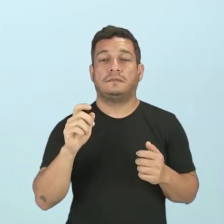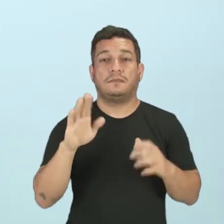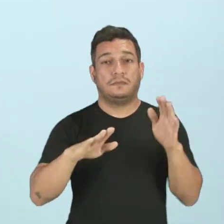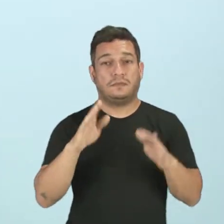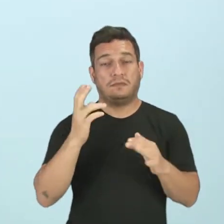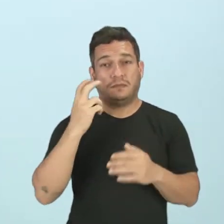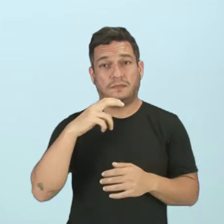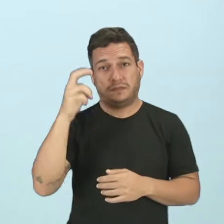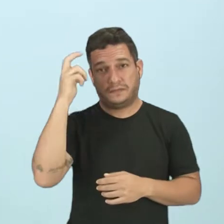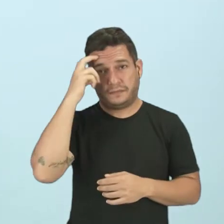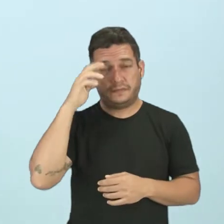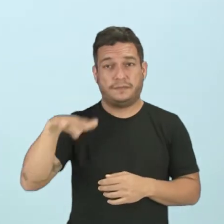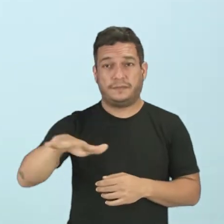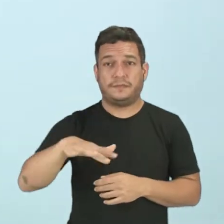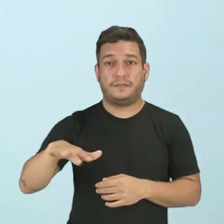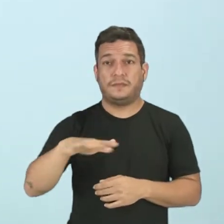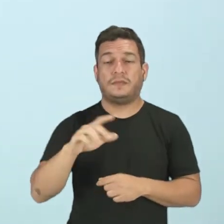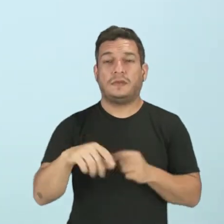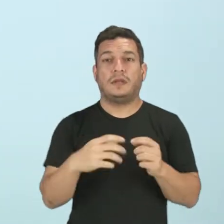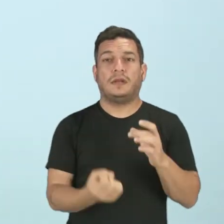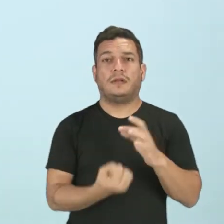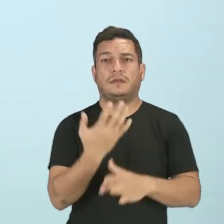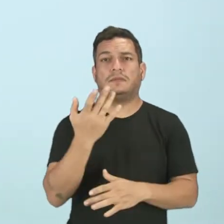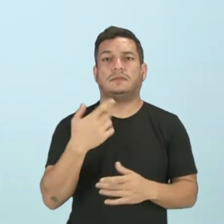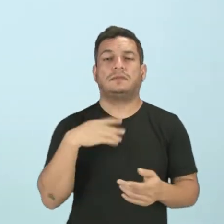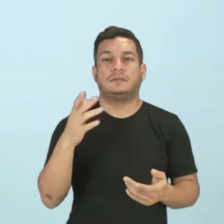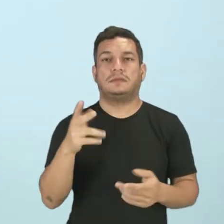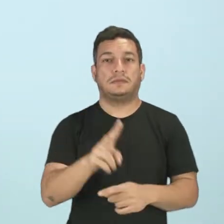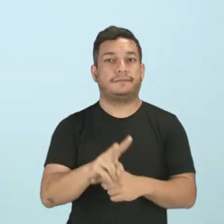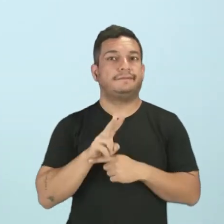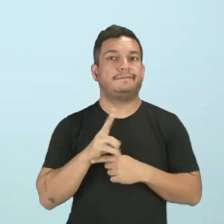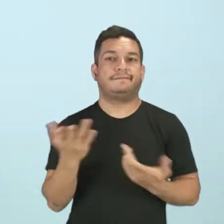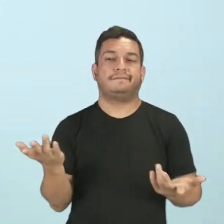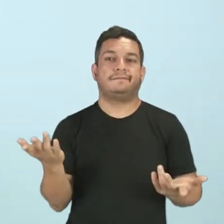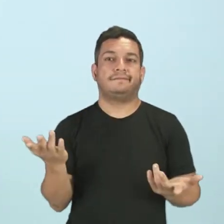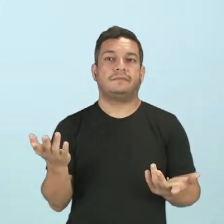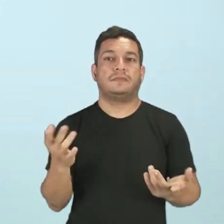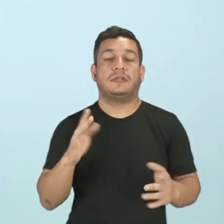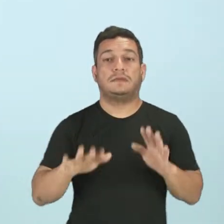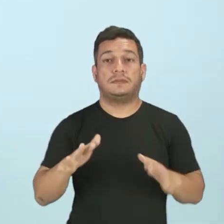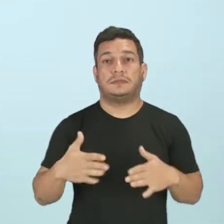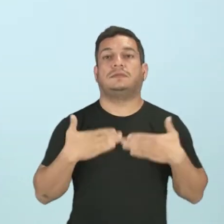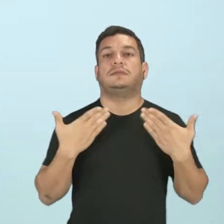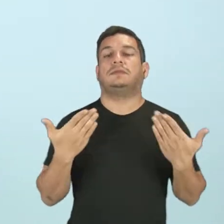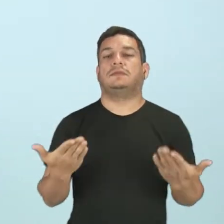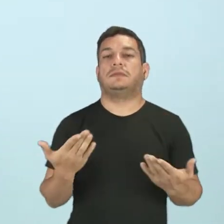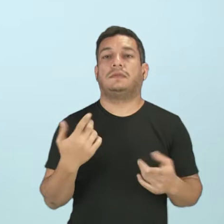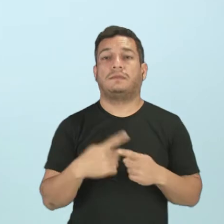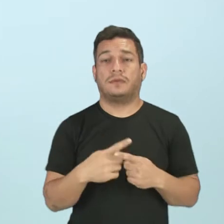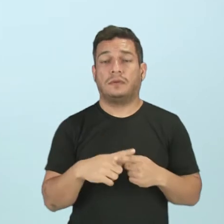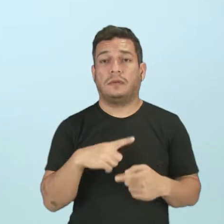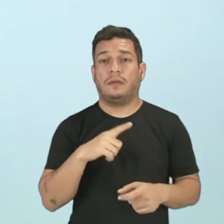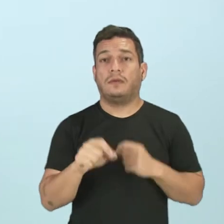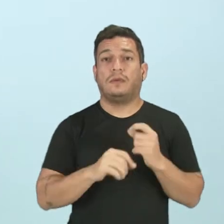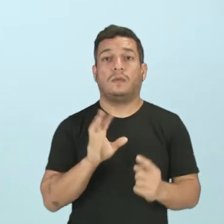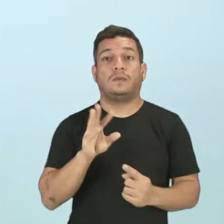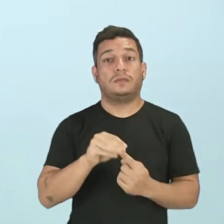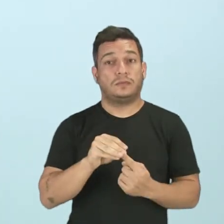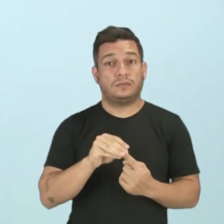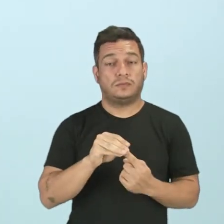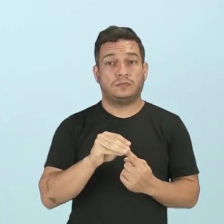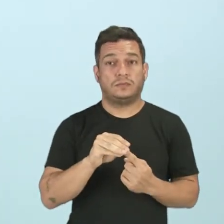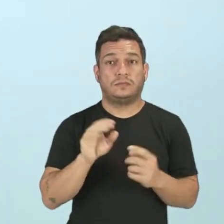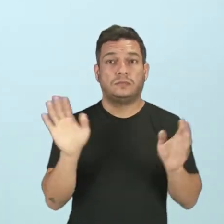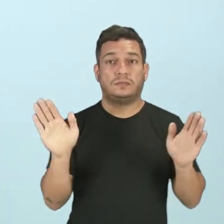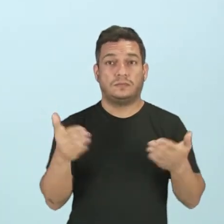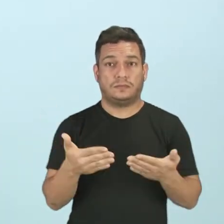é produzida de sopetão. Às vezes pegando a gente de surpresa, porque ela tem uma finalidade